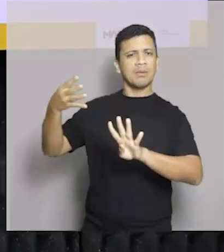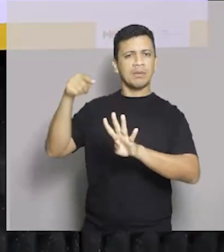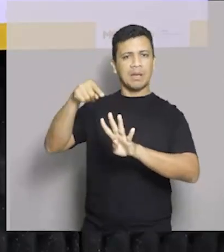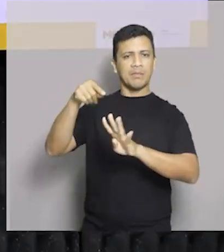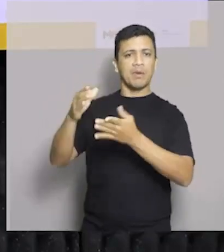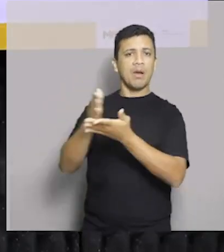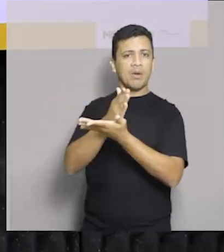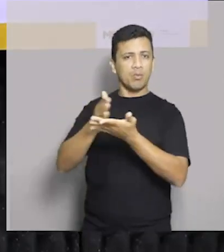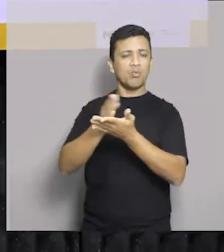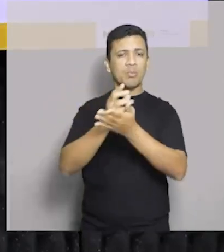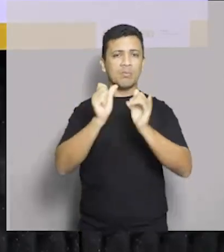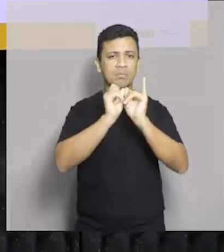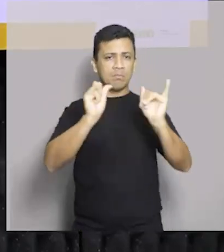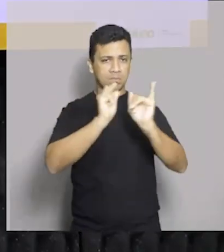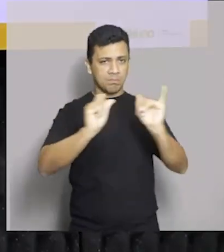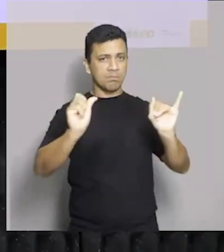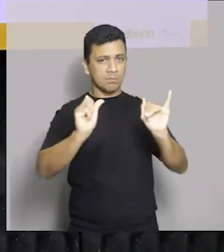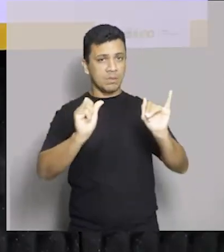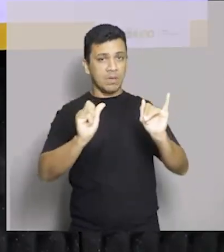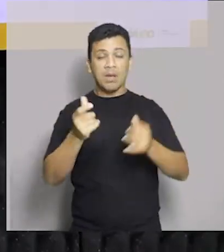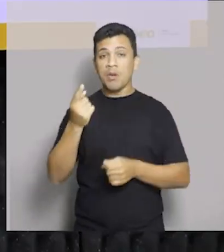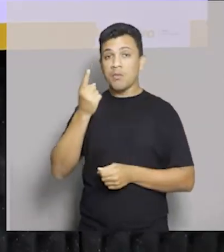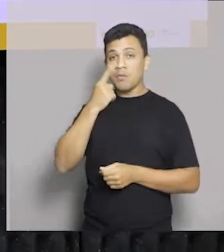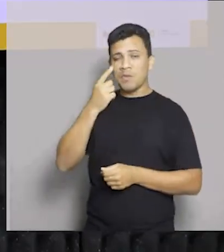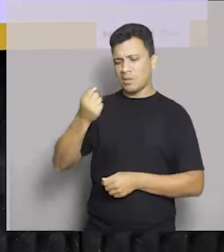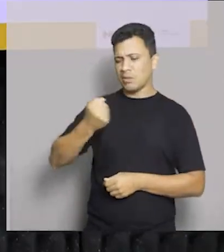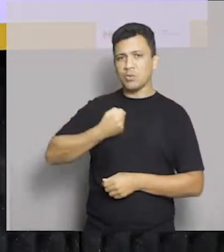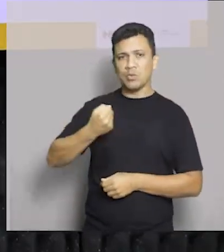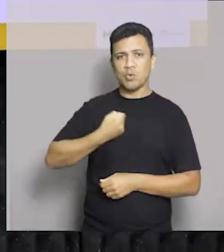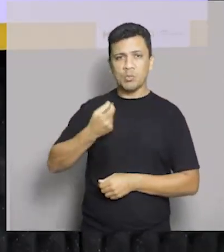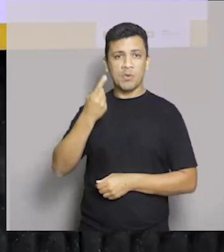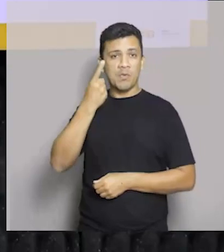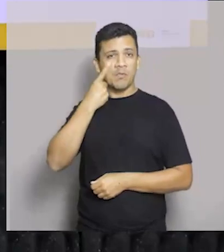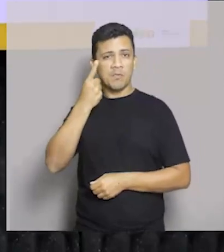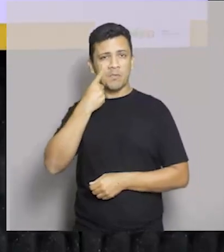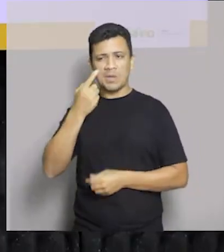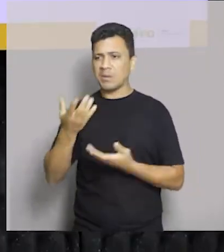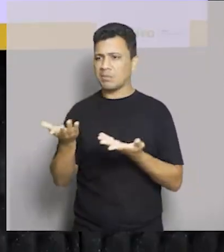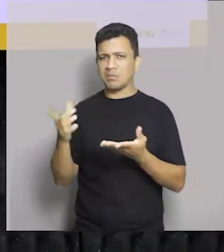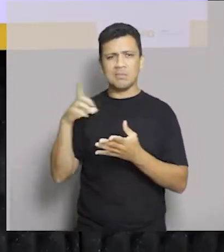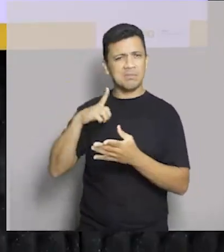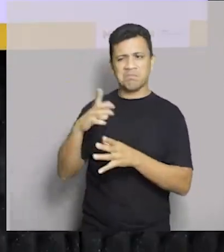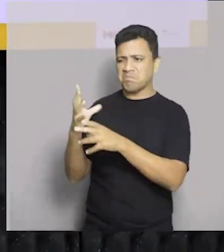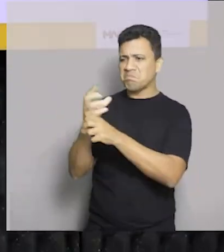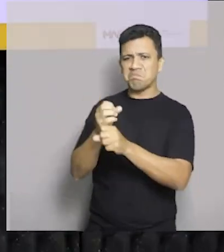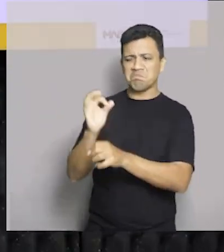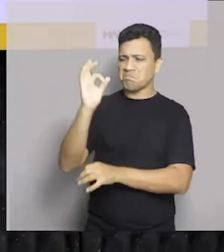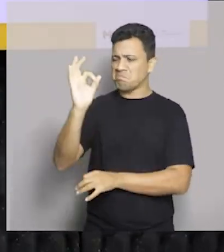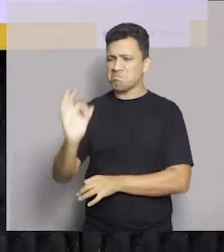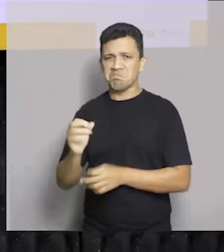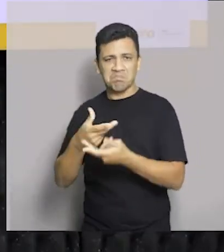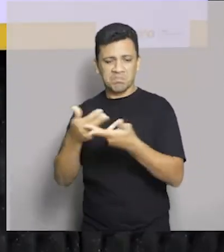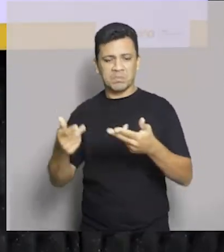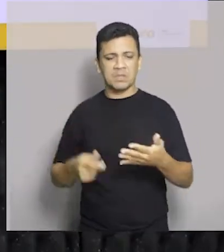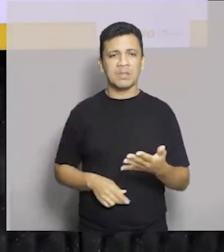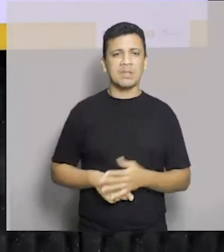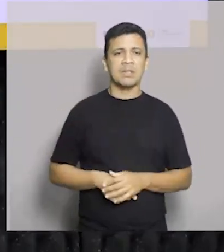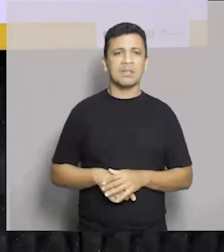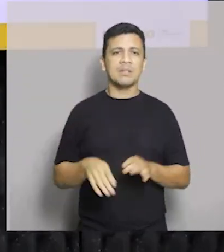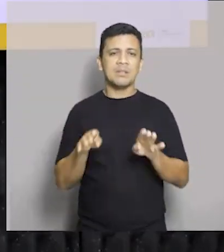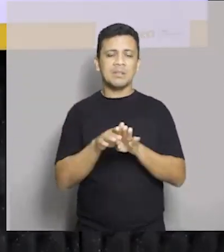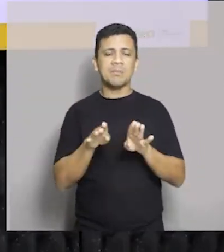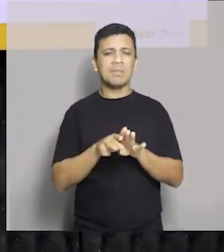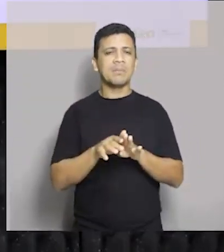tipo de informação. Então, você vai ver números, você vai ver estatística, você vai ver percentagem. Textos